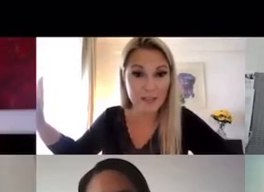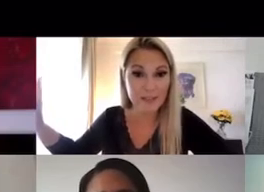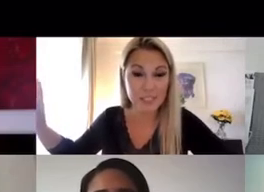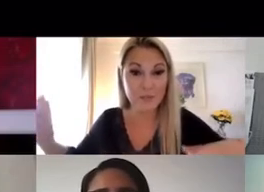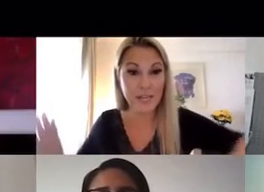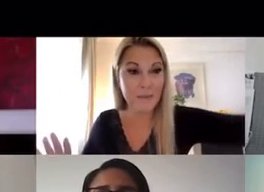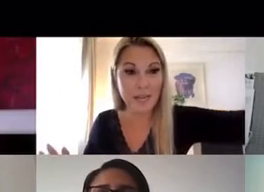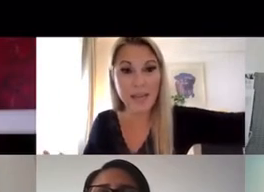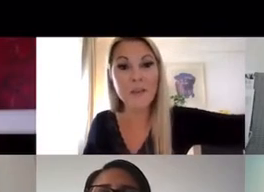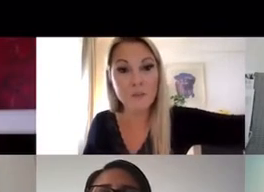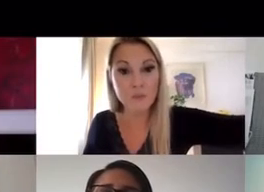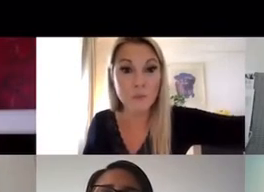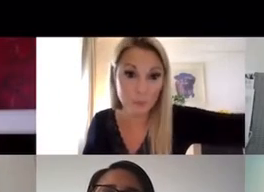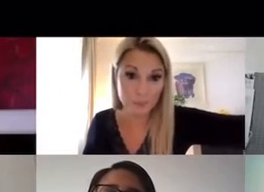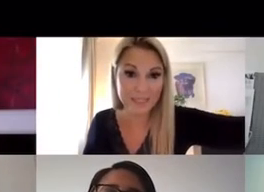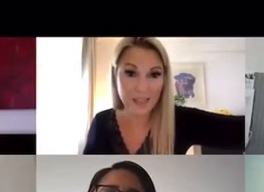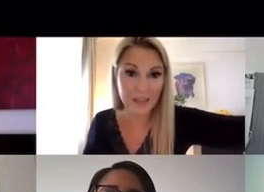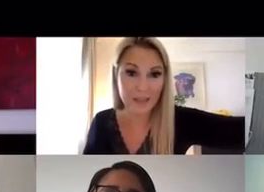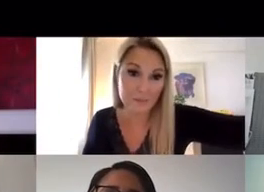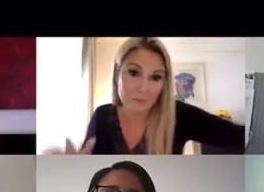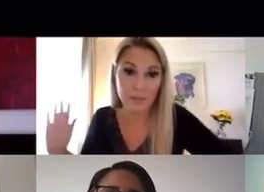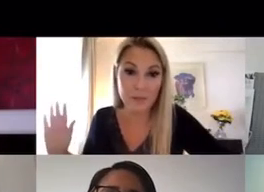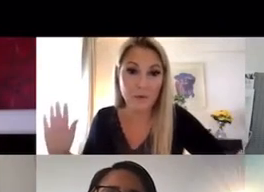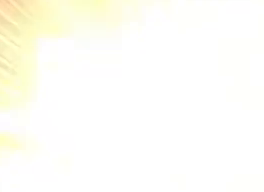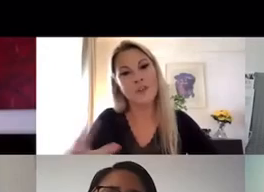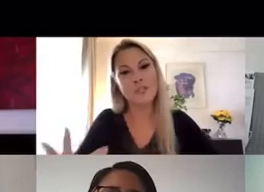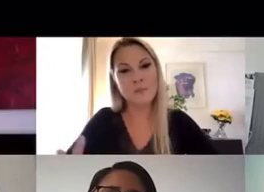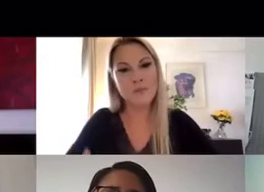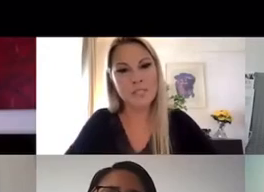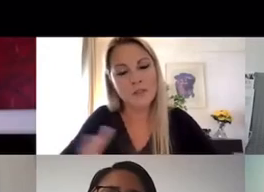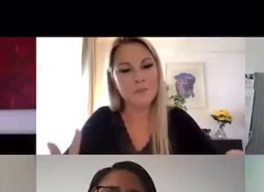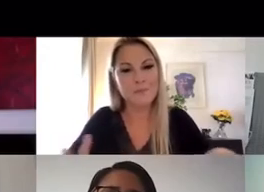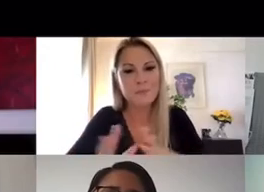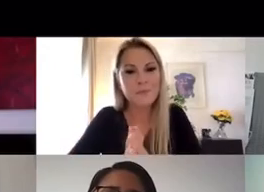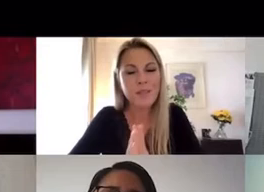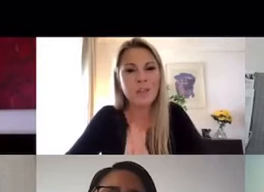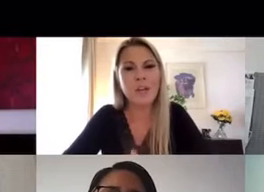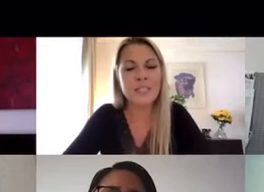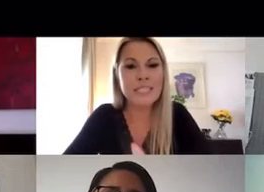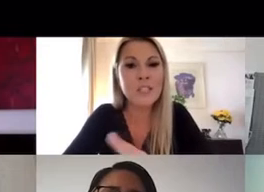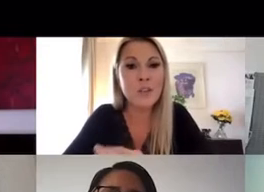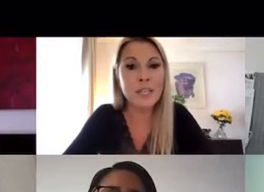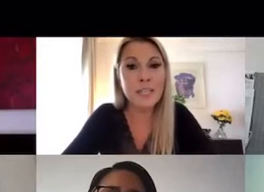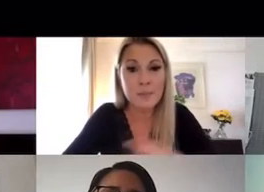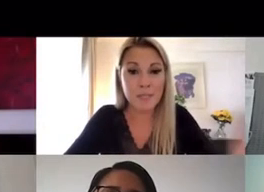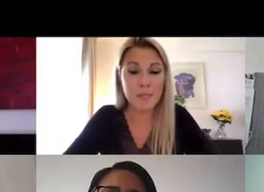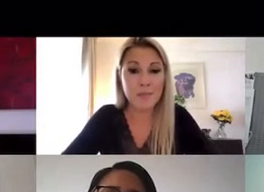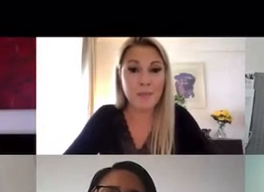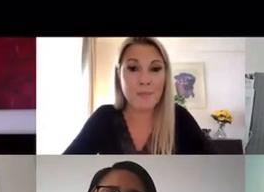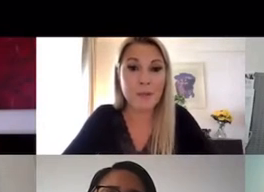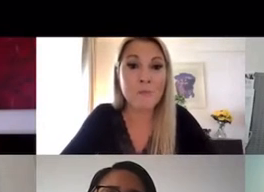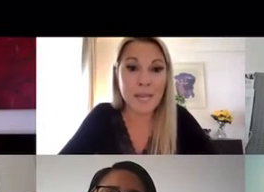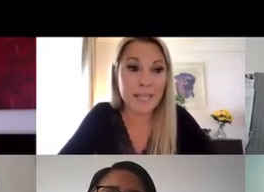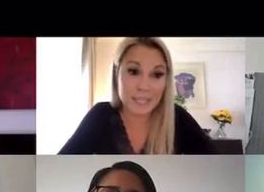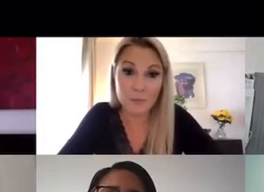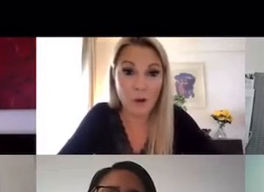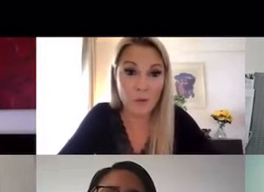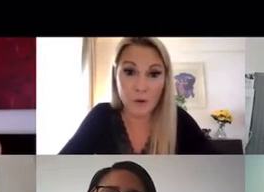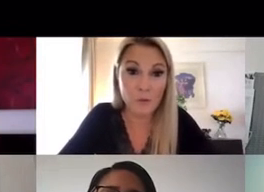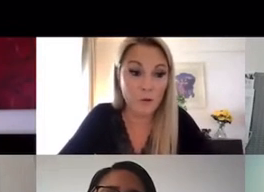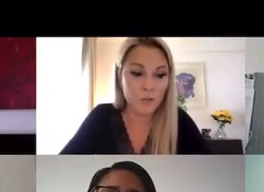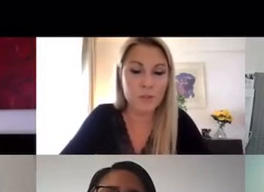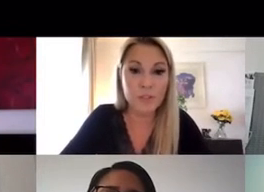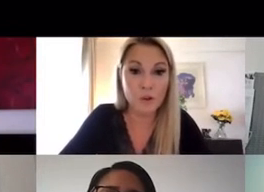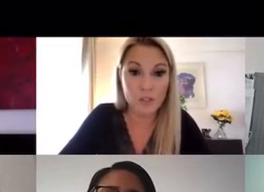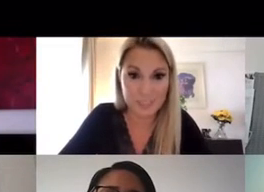nenhuma. Tens de virar é para ela como proprietária. Portanto, acabou. Então eu faço a pergunta. Então, Dona Rosa, e a senhora, para comprar esse